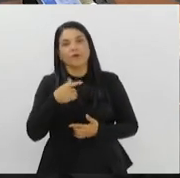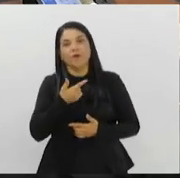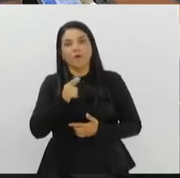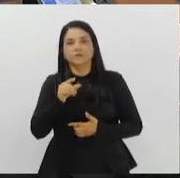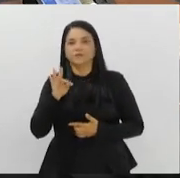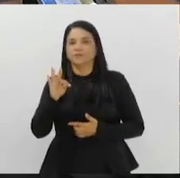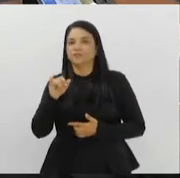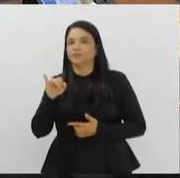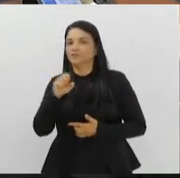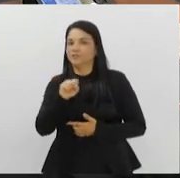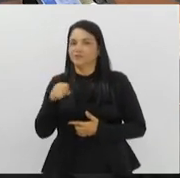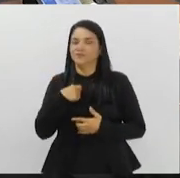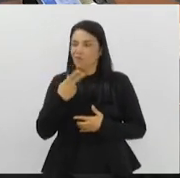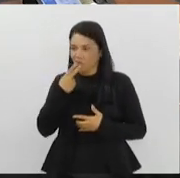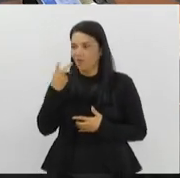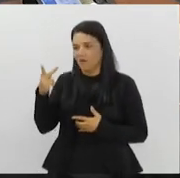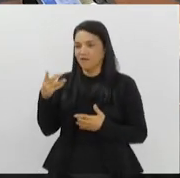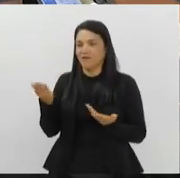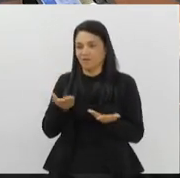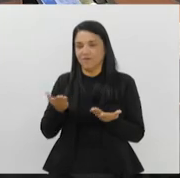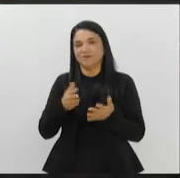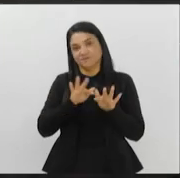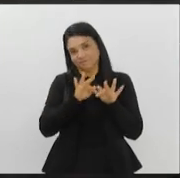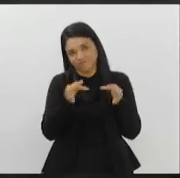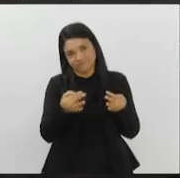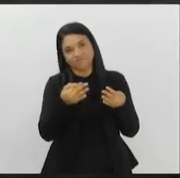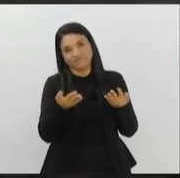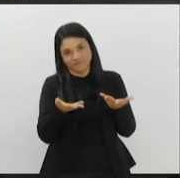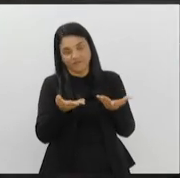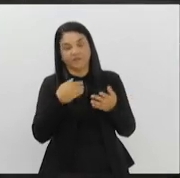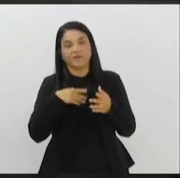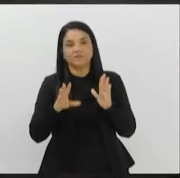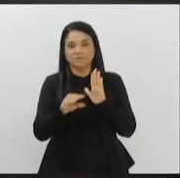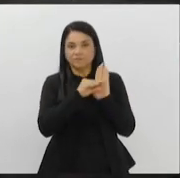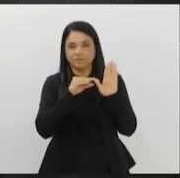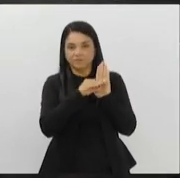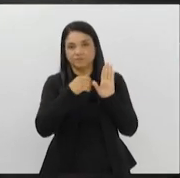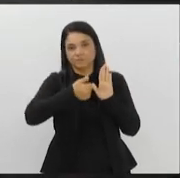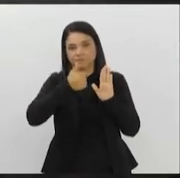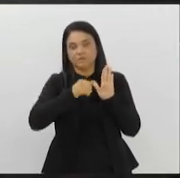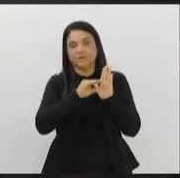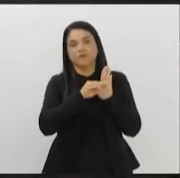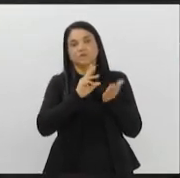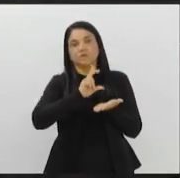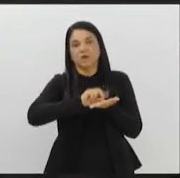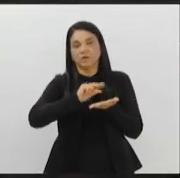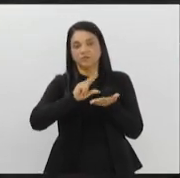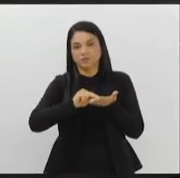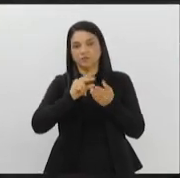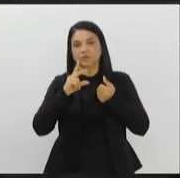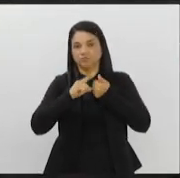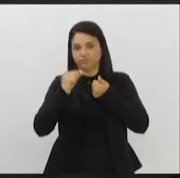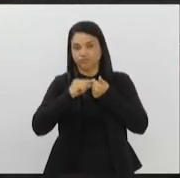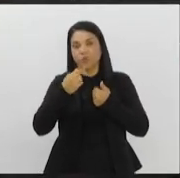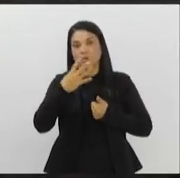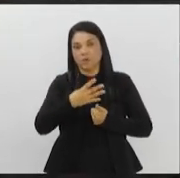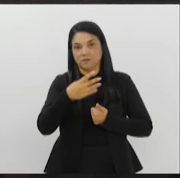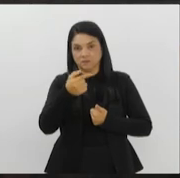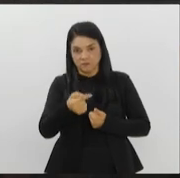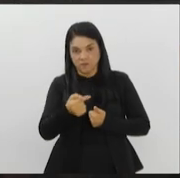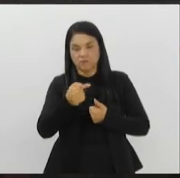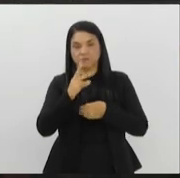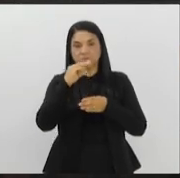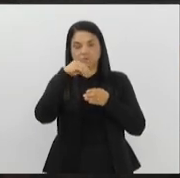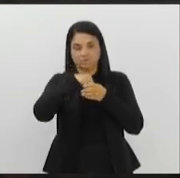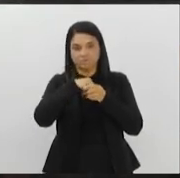é as demais. Incluído na ordem do dia, de acordo com o parágrafo 1º do artigo 47 do Regimento Interno,